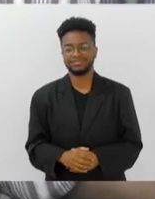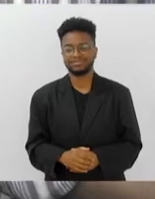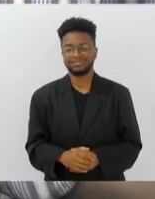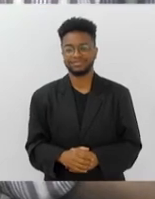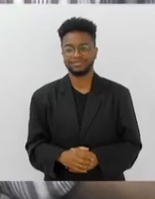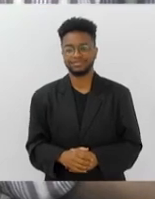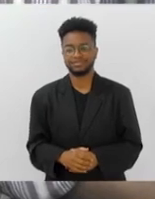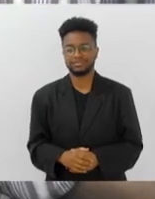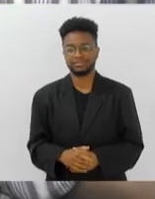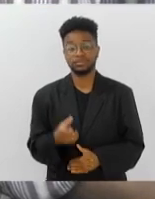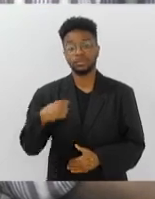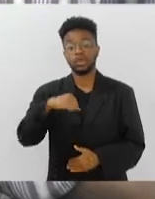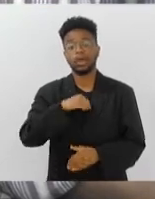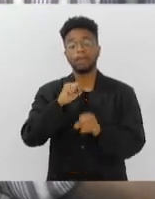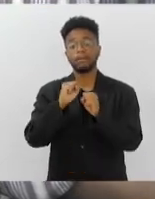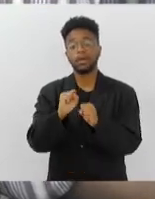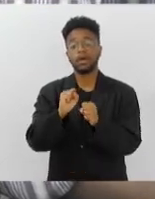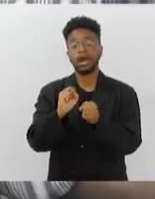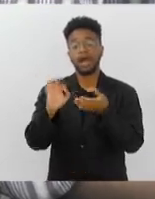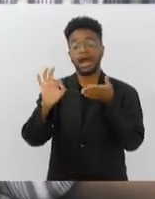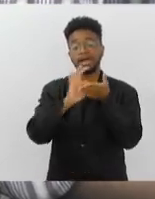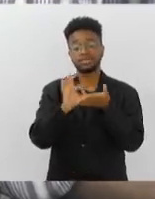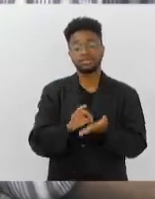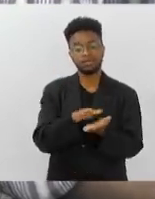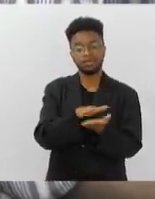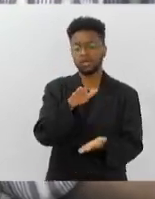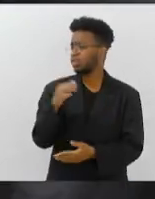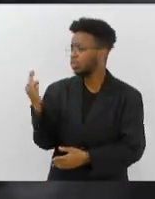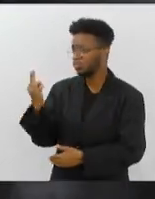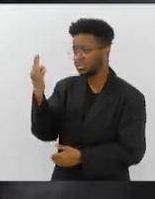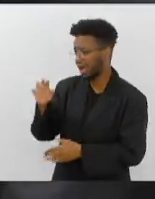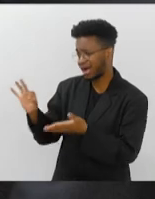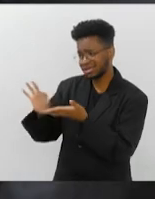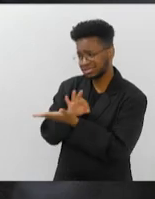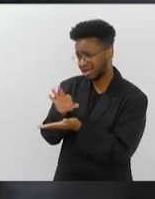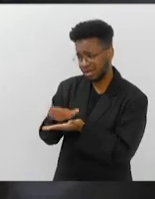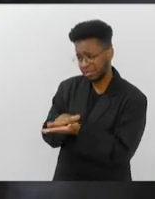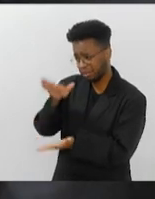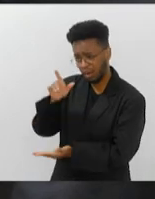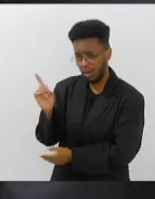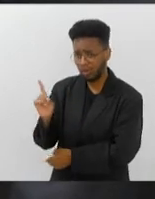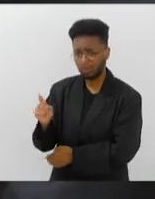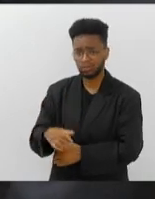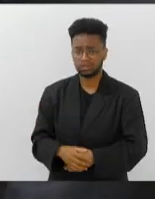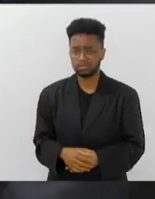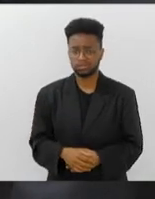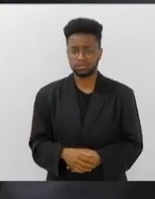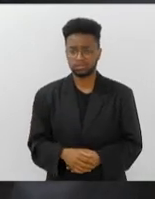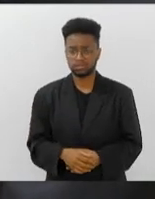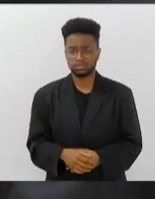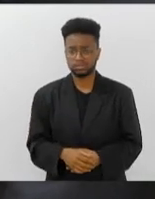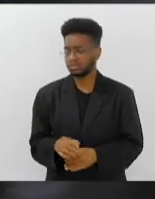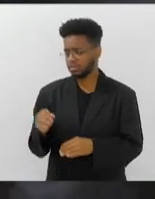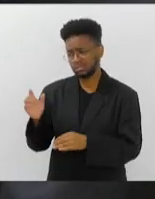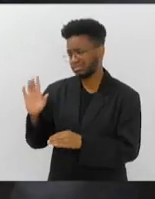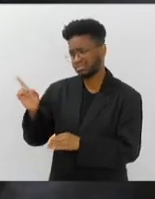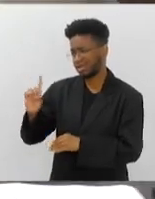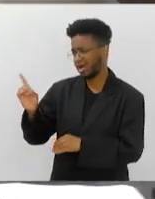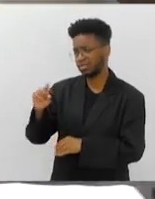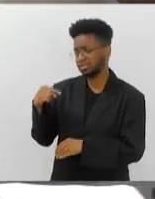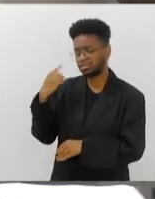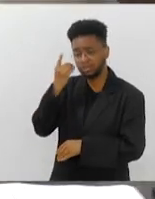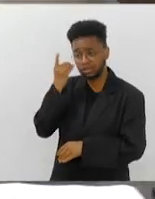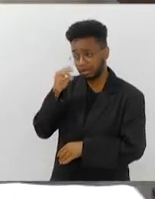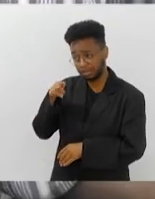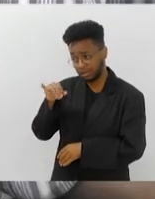Então a gente podia fazer uma assinatura em bloco para todos não, e uma assinatura, assinatura em bloco para os votos divergentes. Todos o deputado Luiz Paulo. O deputado Carlos. Em